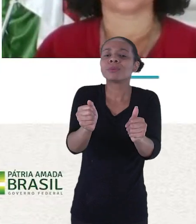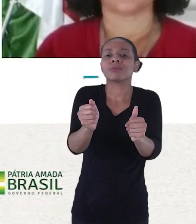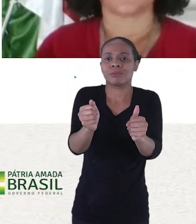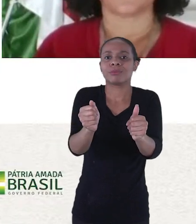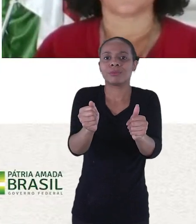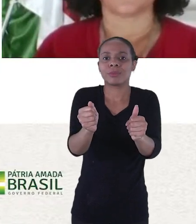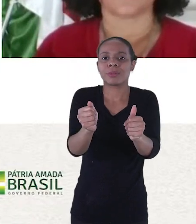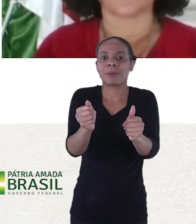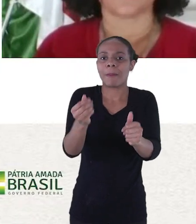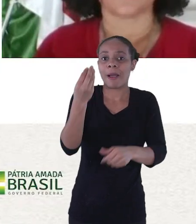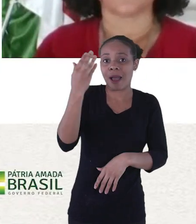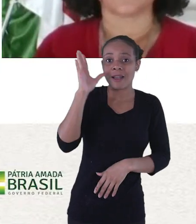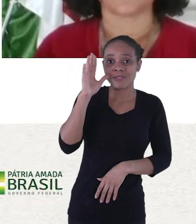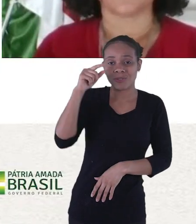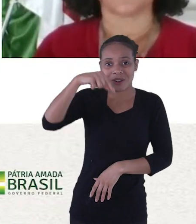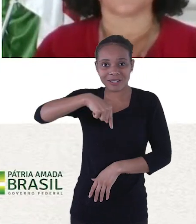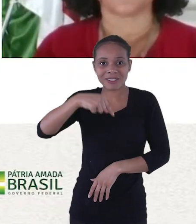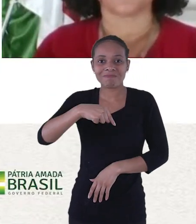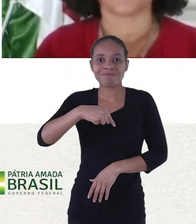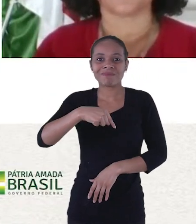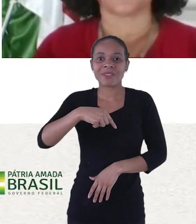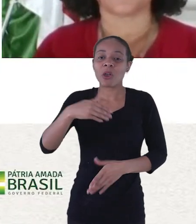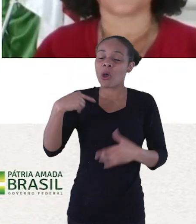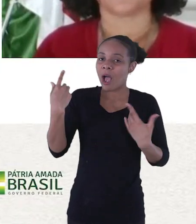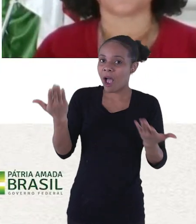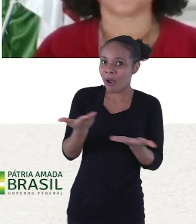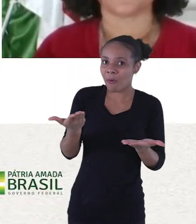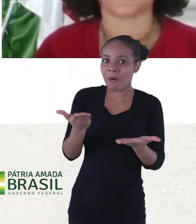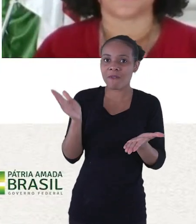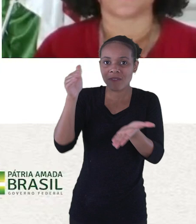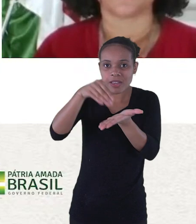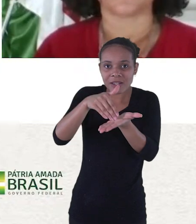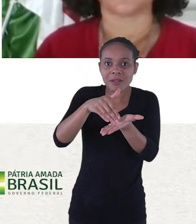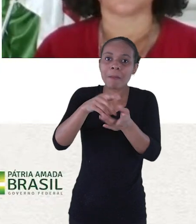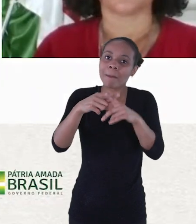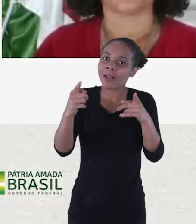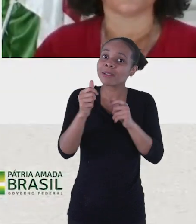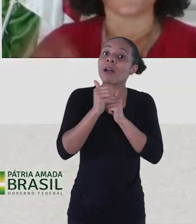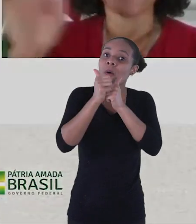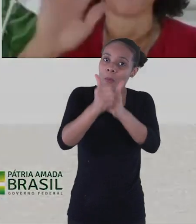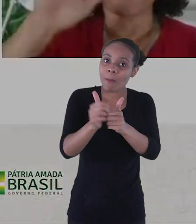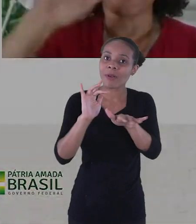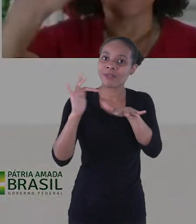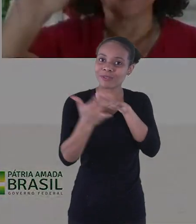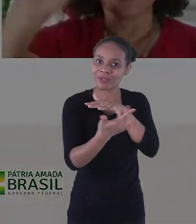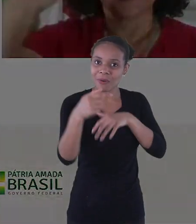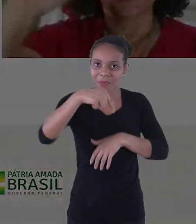terminamos por aqui e até breve acompanhem as redes sociais do Sempre um Papo. Um abraço a todos.